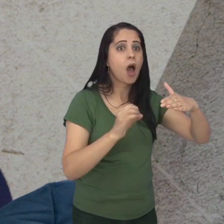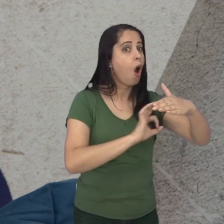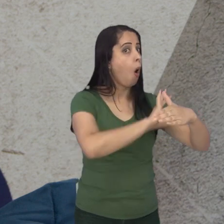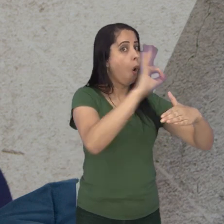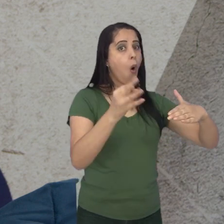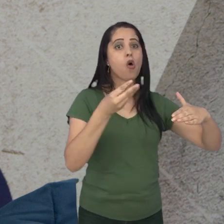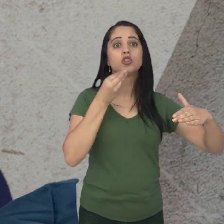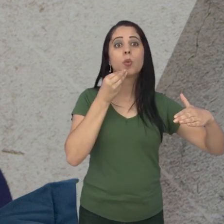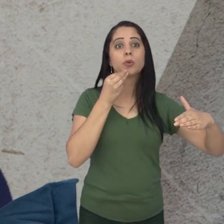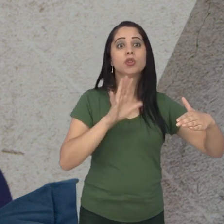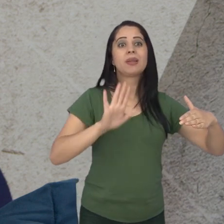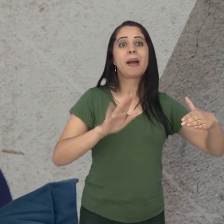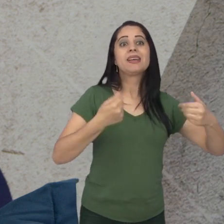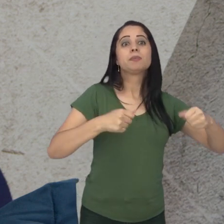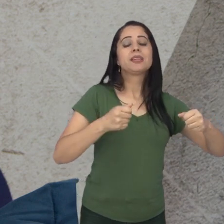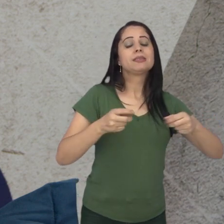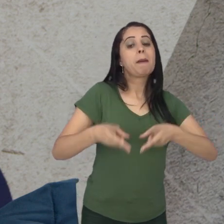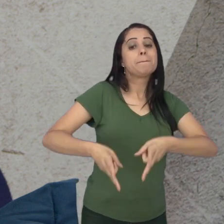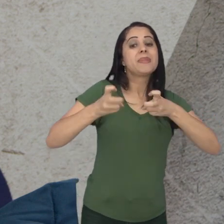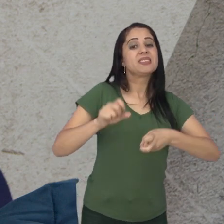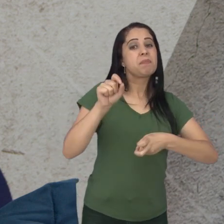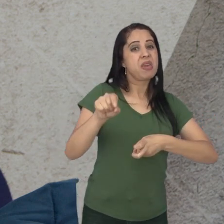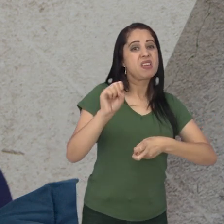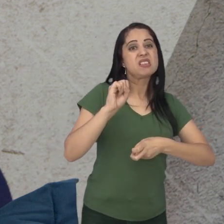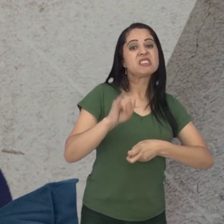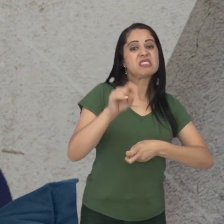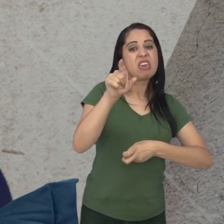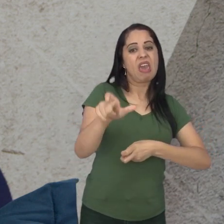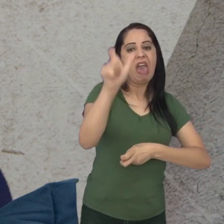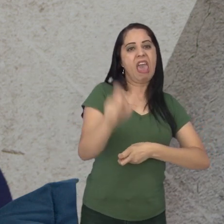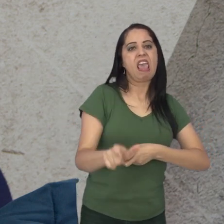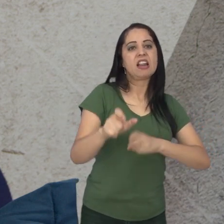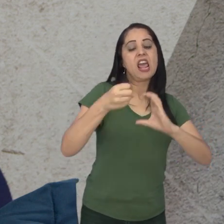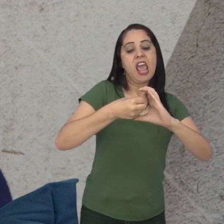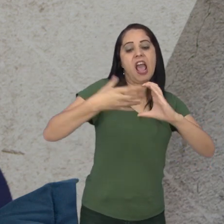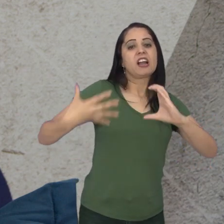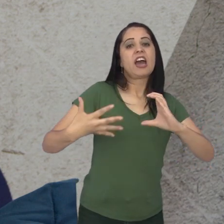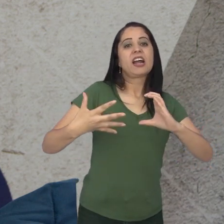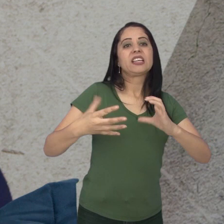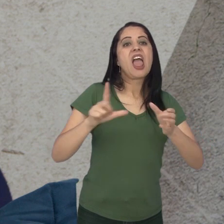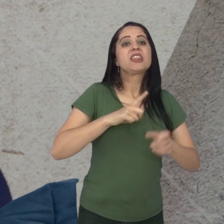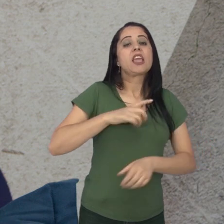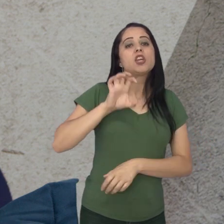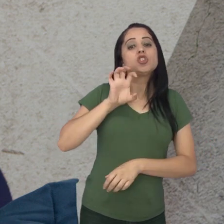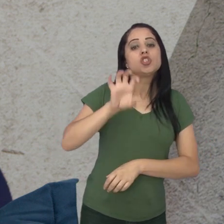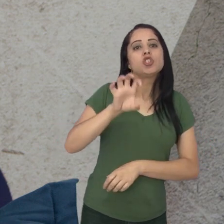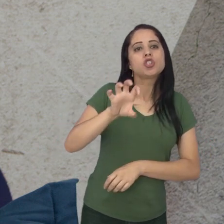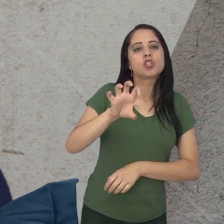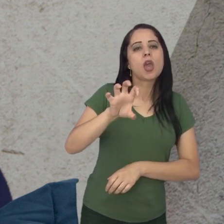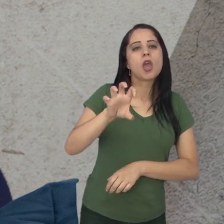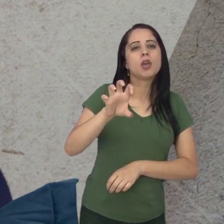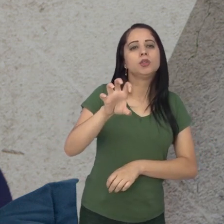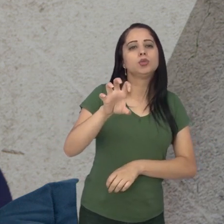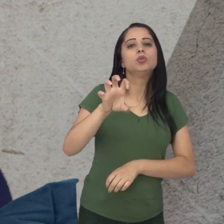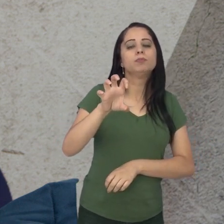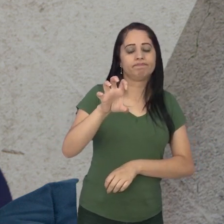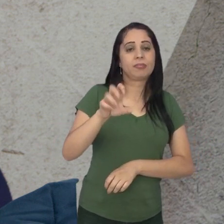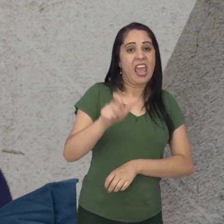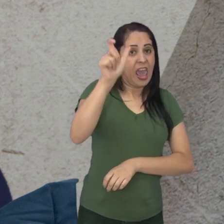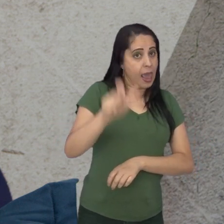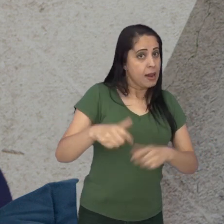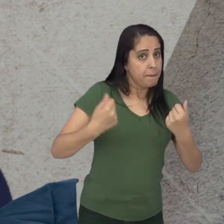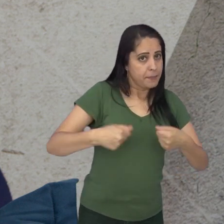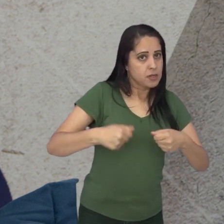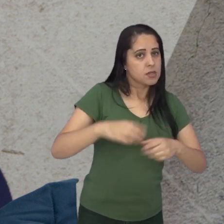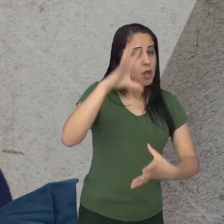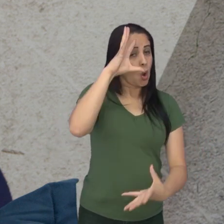características pessoais, né? Porque aquele profissional da engenharia que vai empreender por conta própria, ele precisa estar ciente